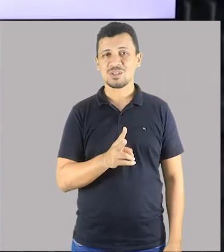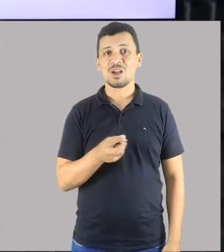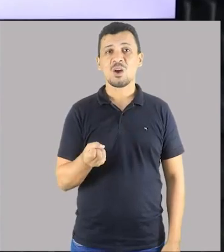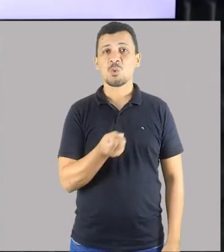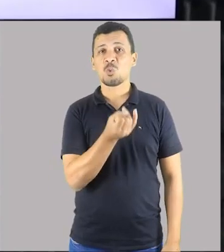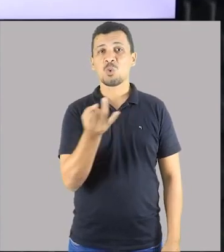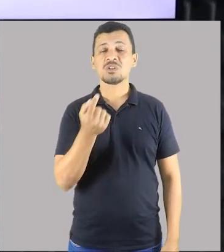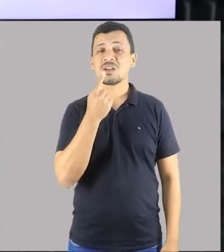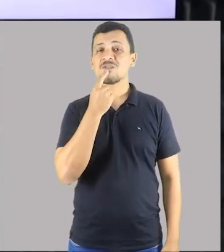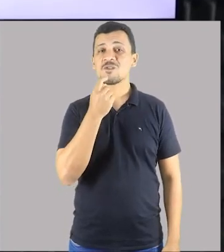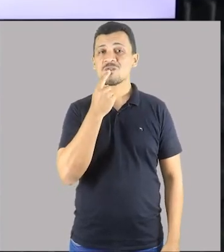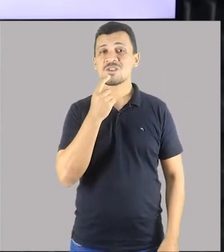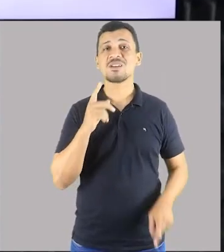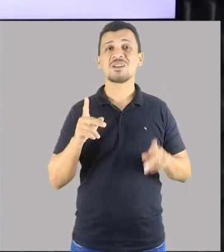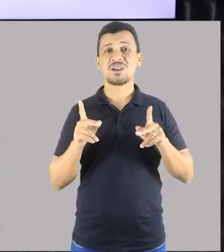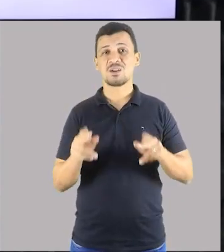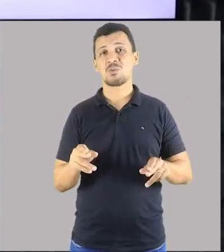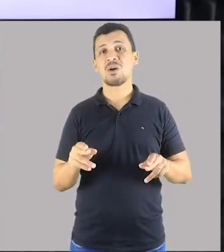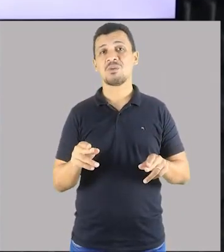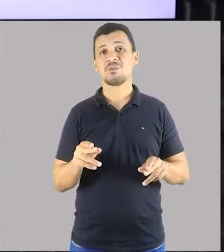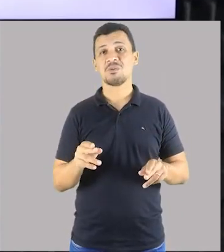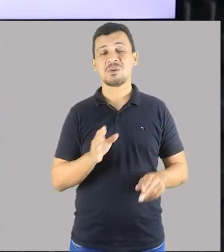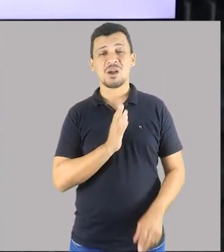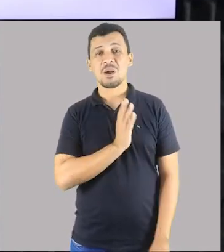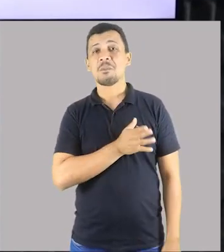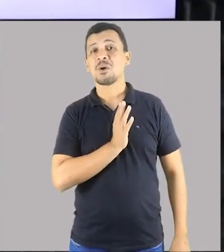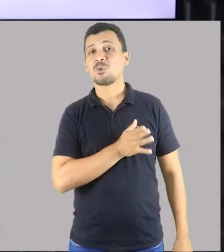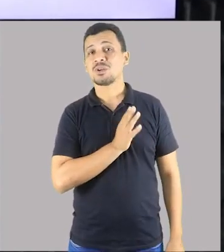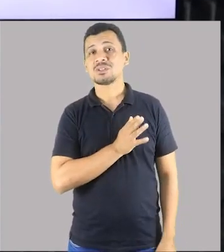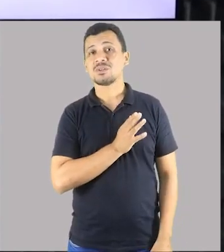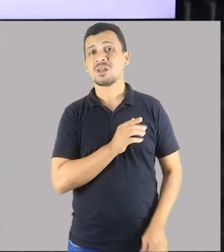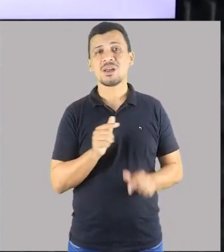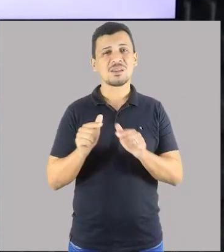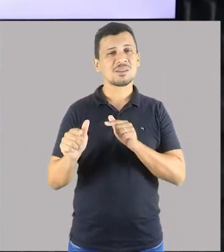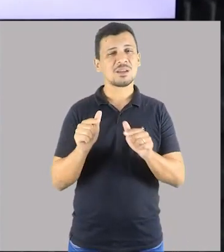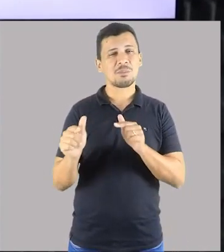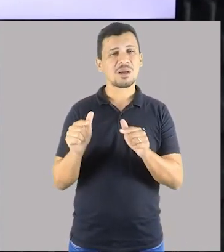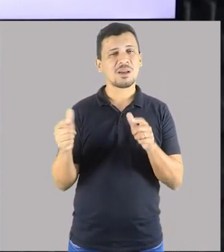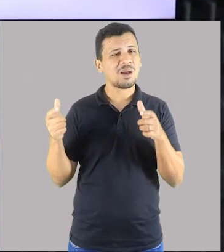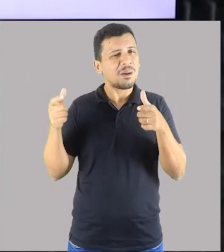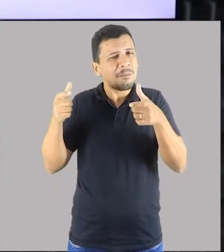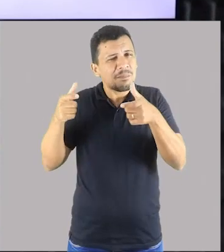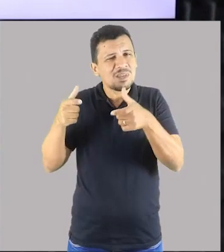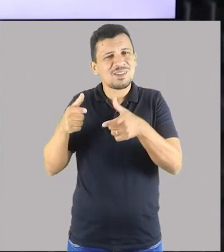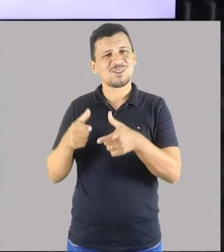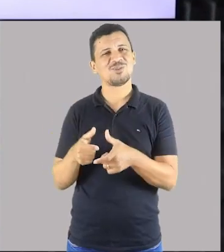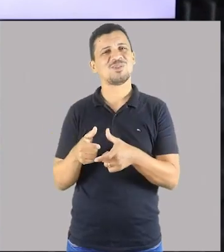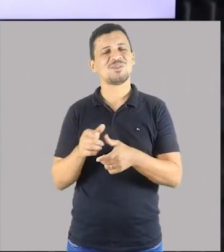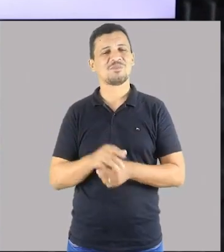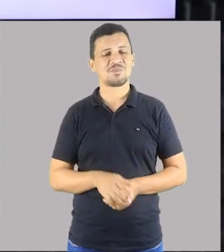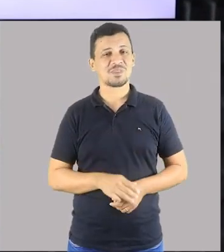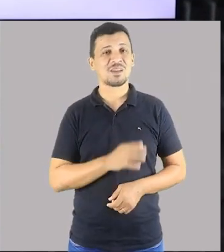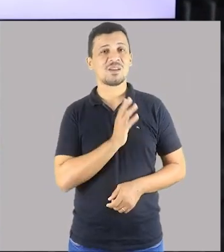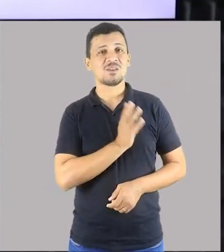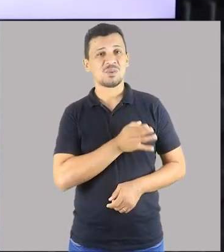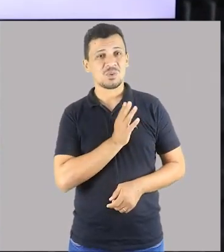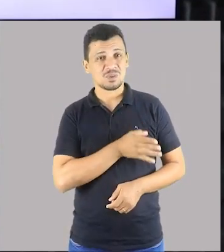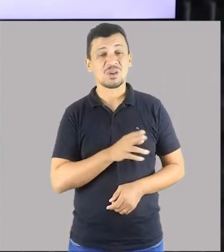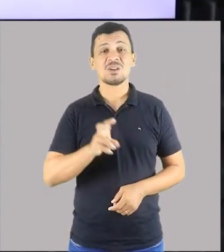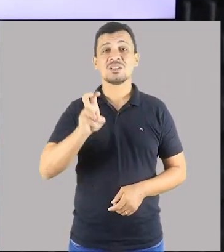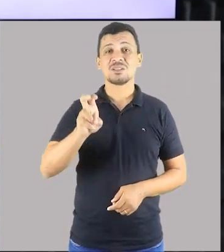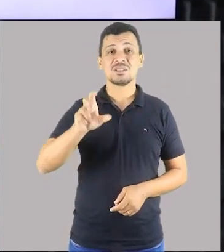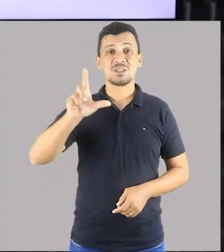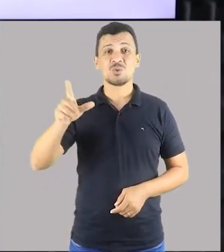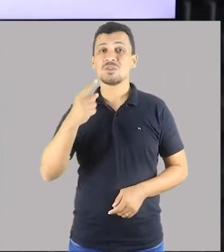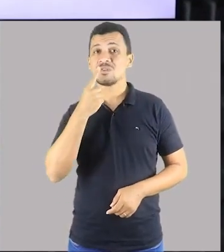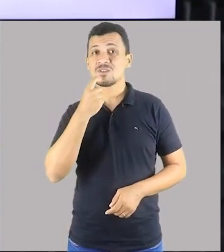mesma quantidade de sangue, porém precisando trabalhar menos. Vai mandar os mesmos 5 litros